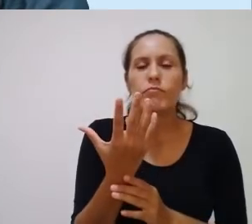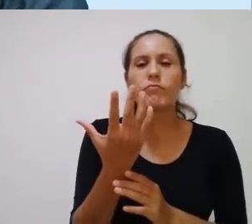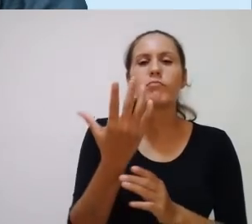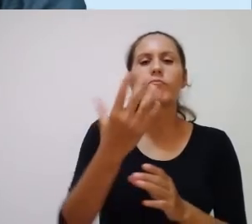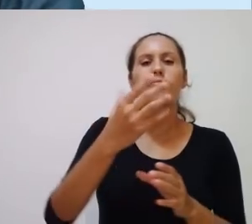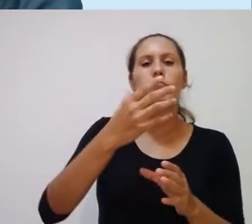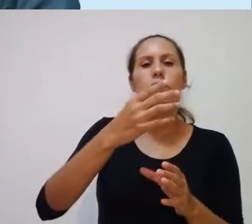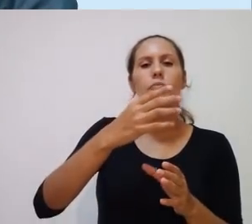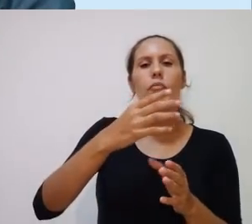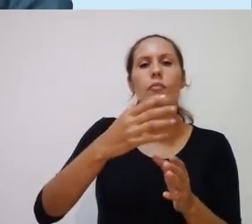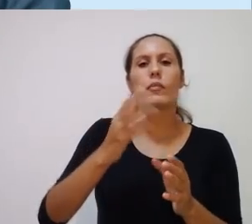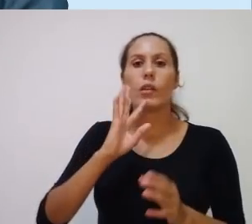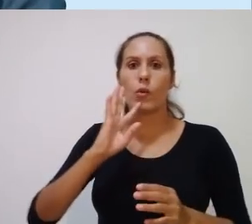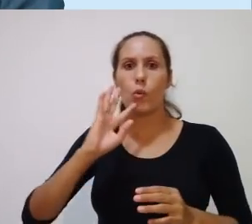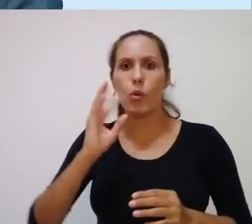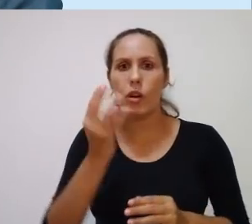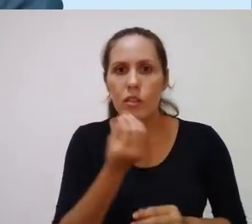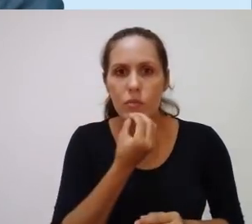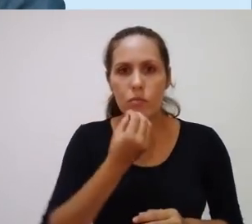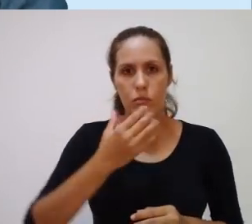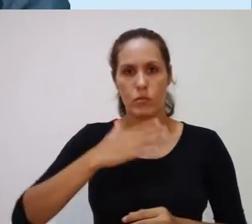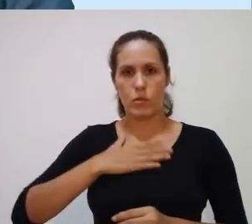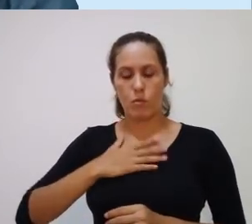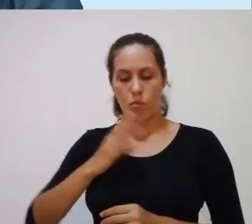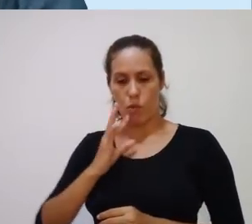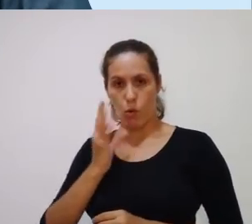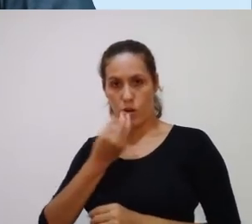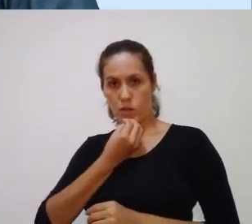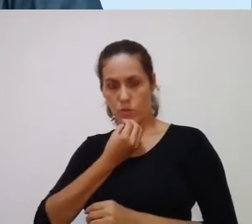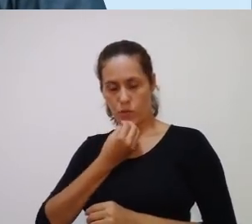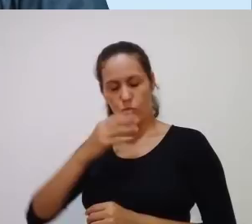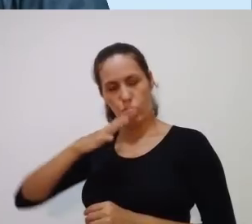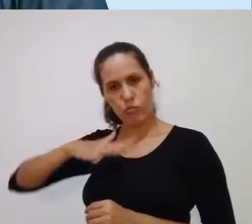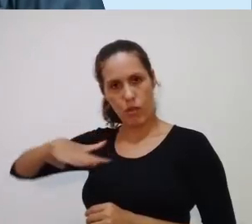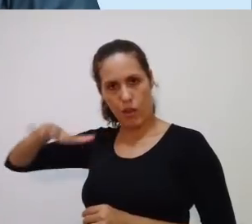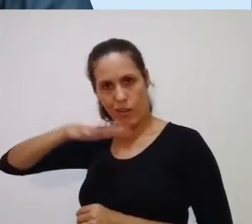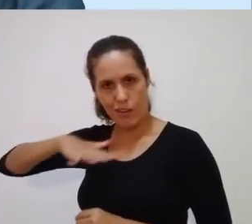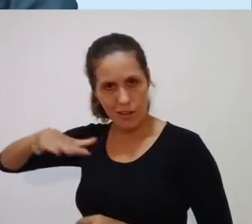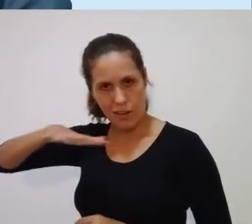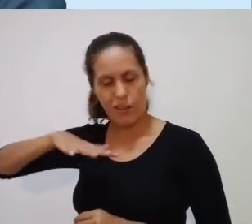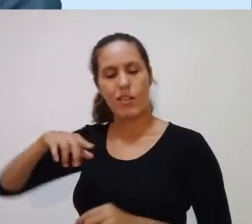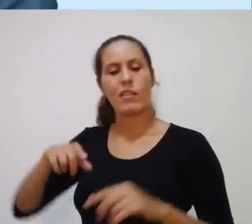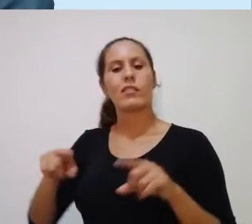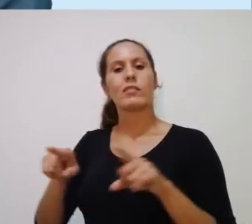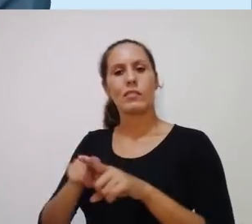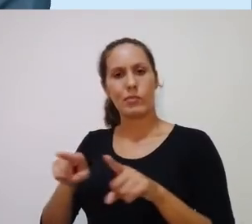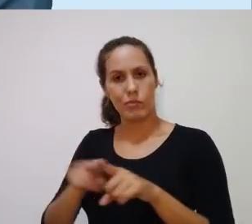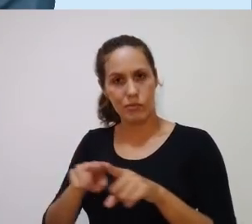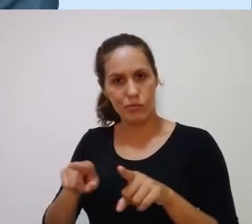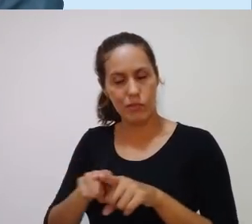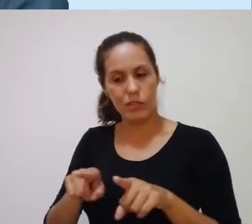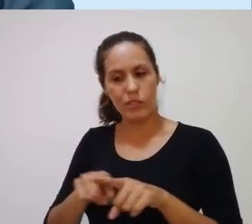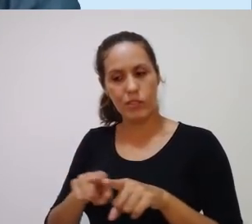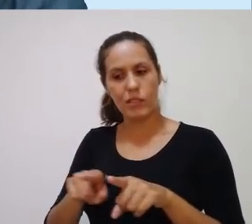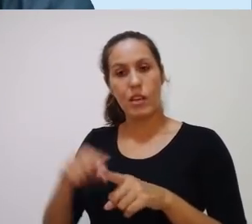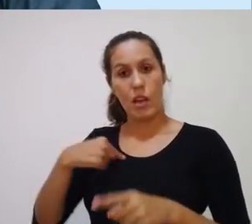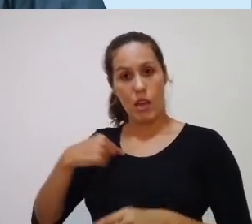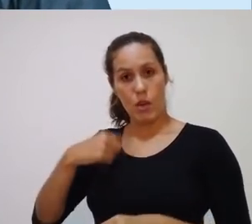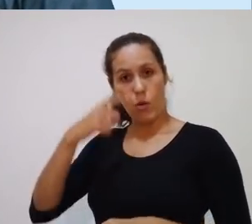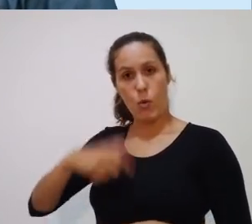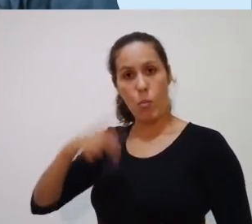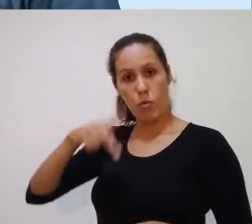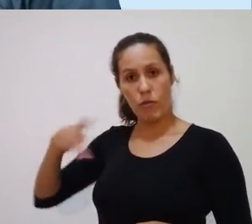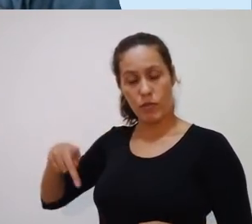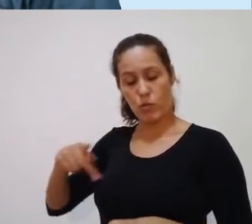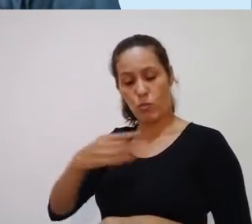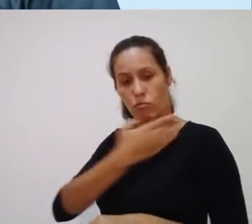traz conhecimento para meu conhecimento de astronomia, traz informação para o meu conhecimento de astronomia, eu que sou professor da rede pública,